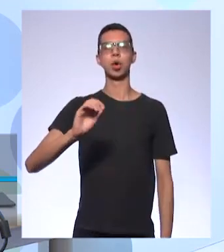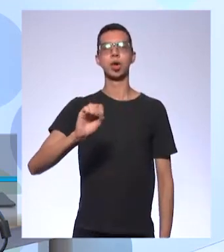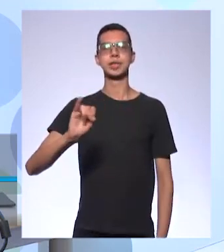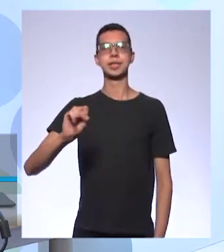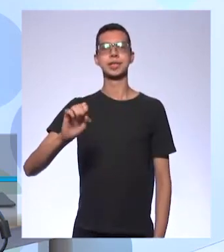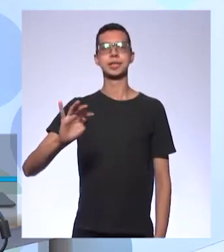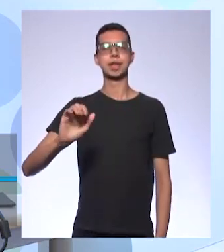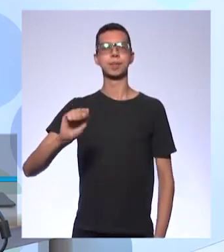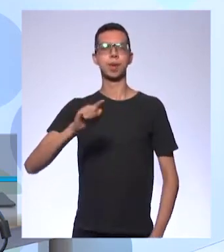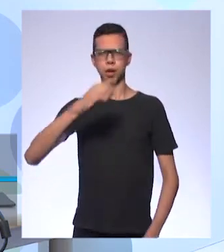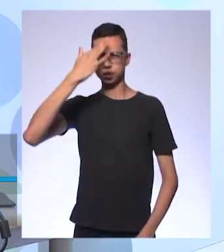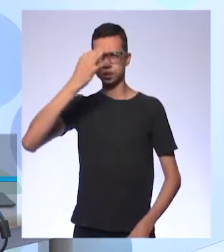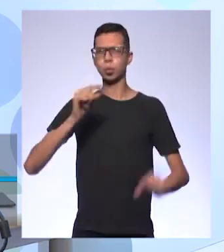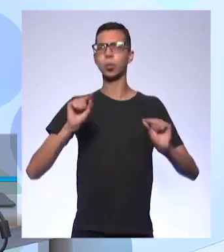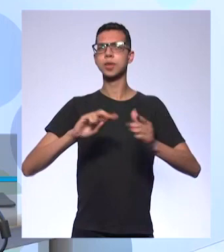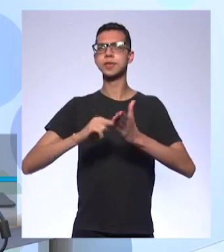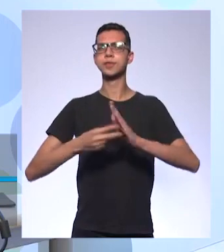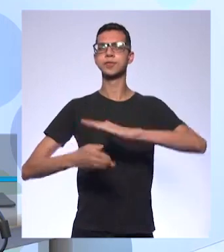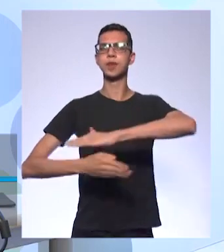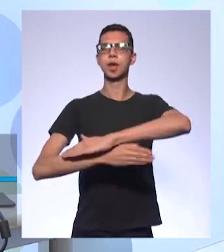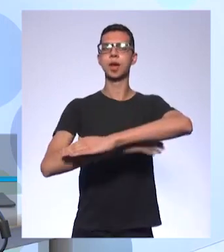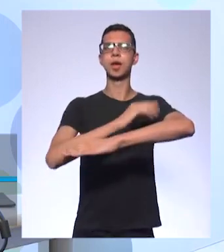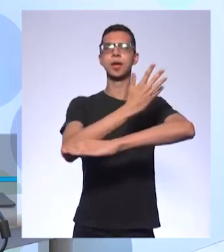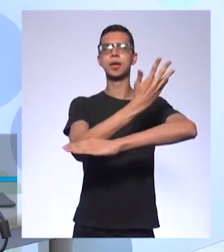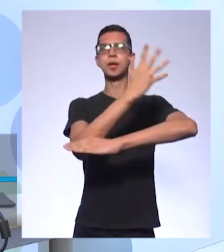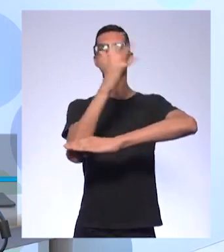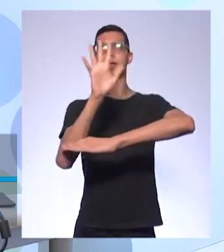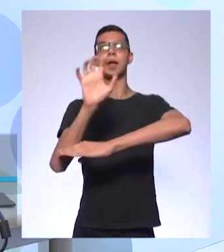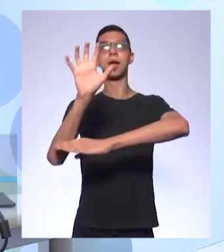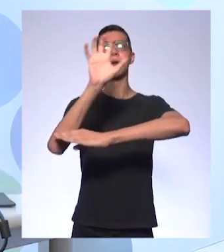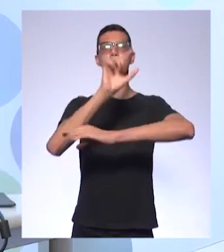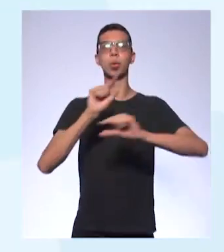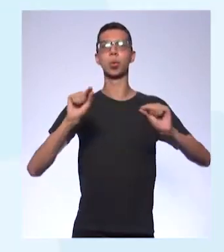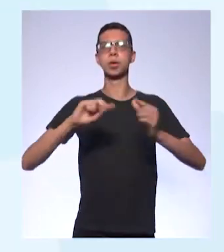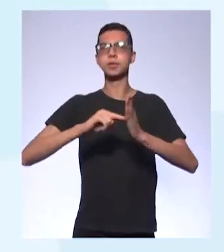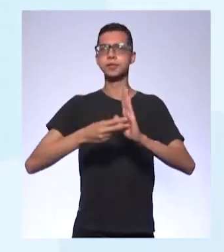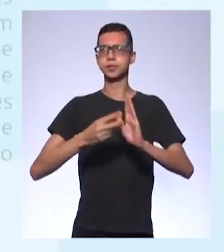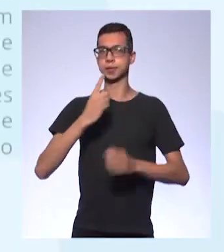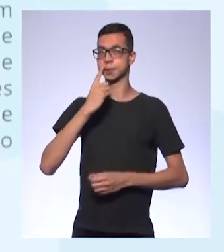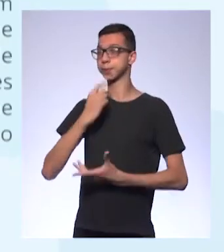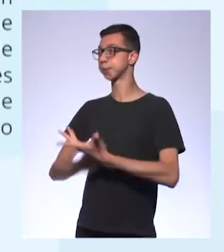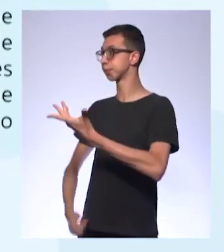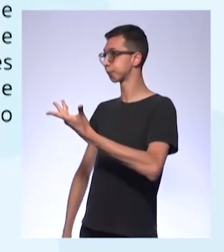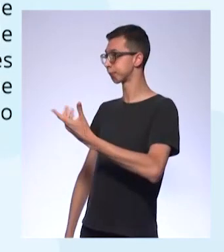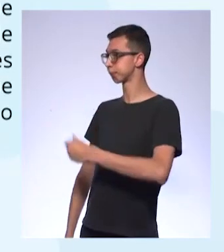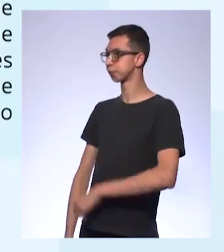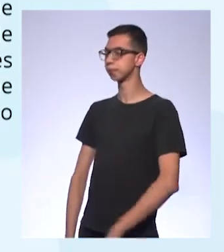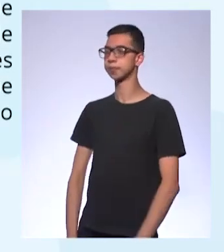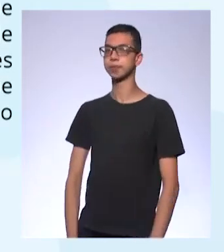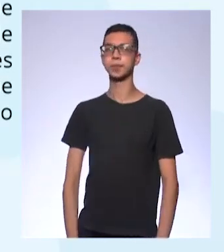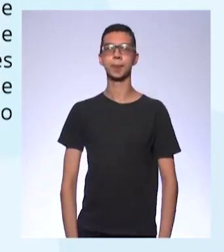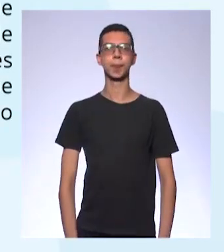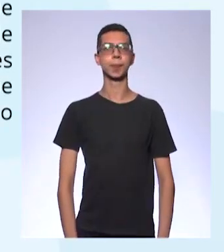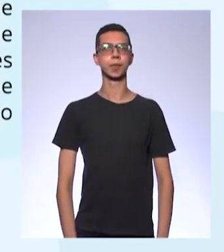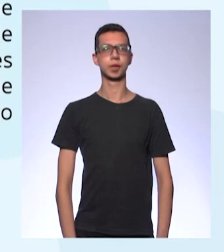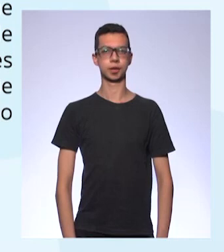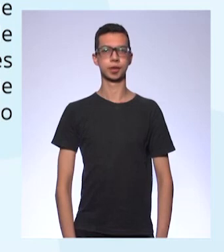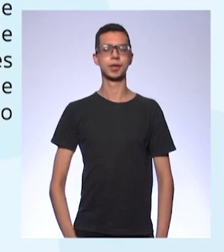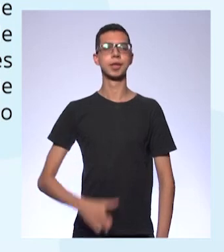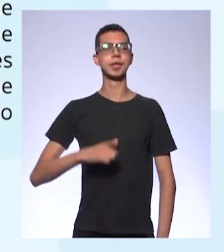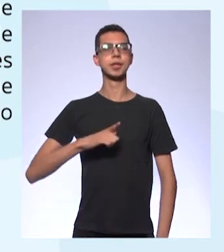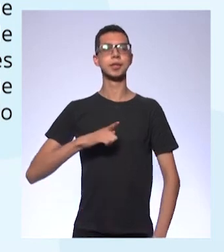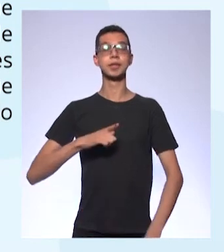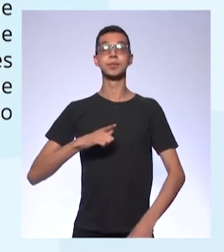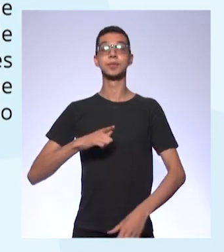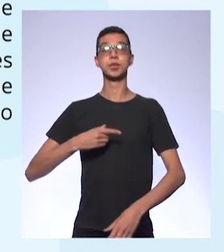um ecossistema. Então acompanha aí na tela. Então o que é o ecossistema? Então, sistema formado pelos seres vivos e